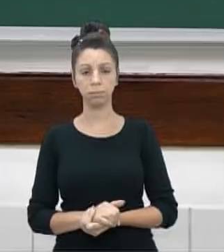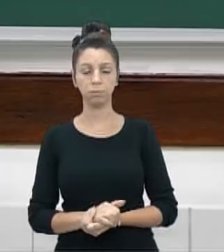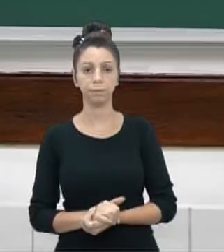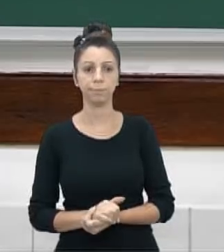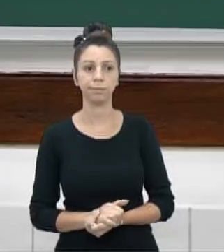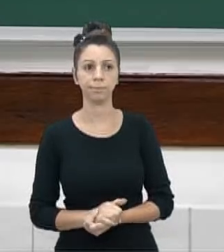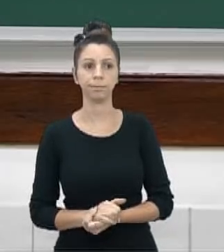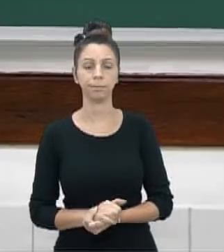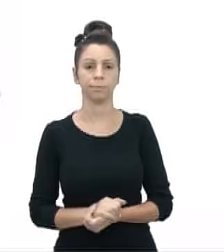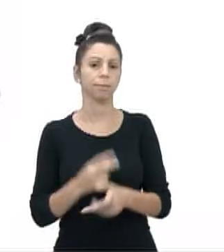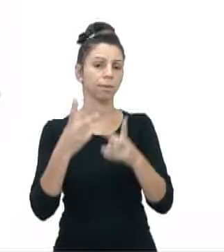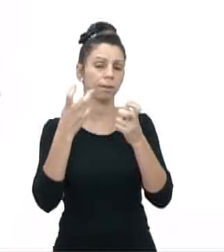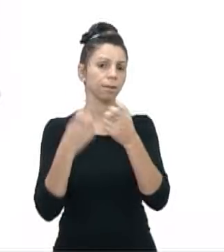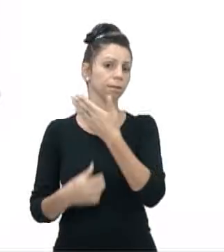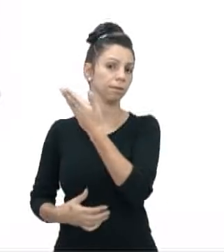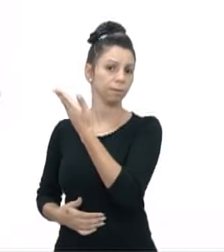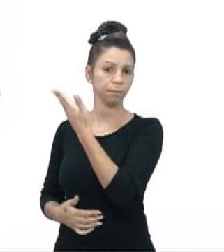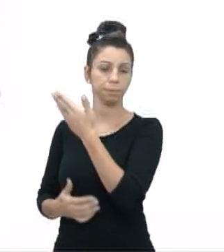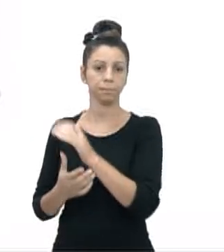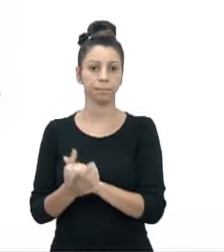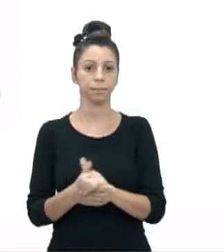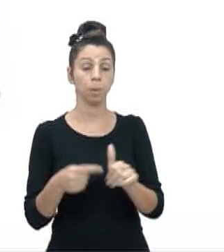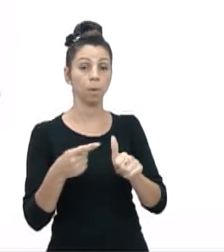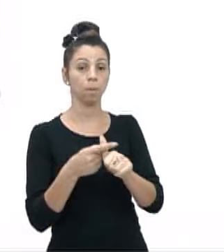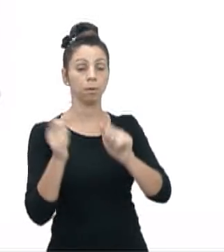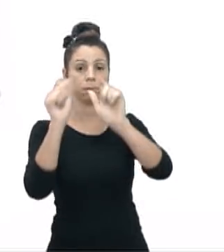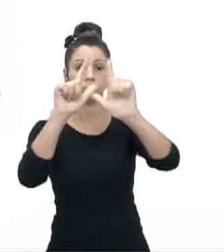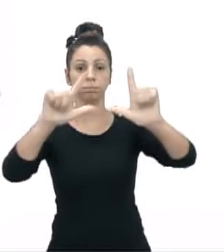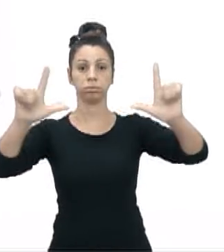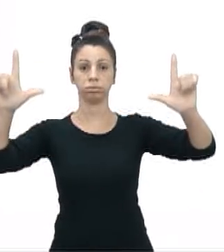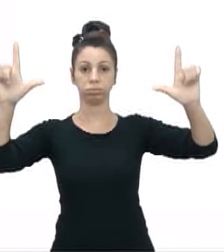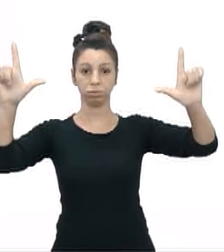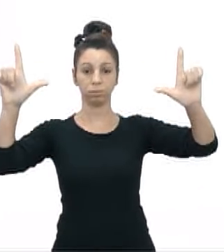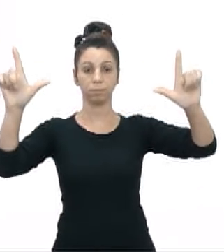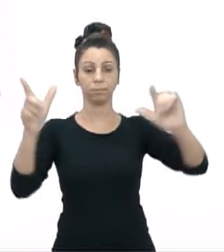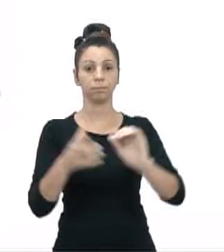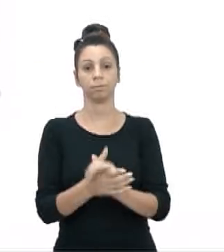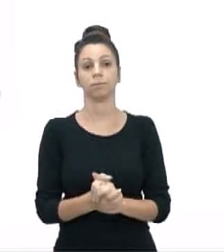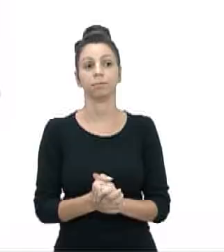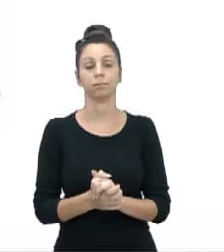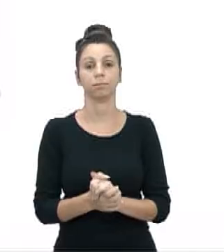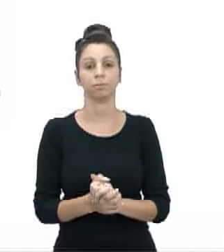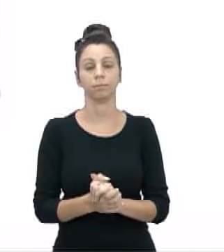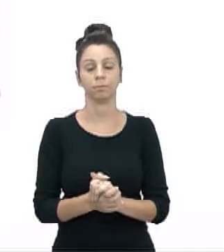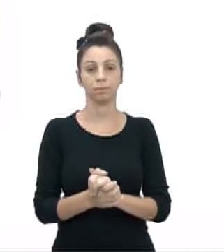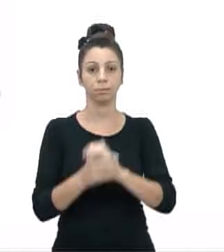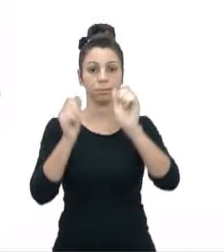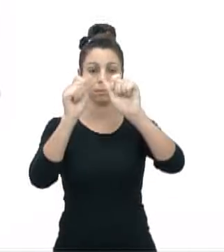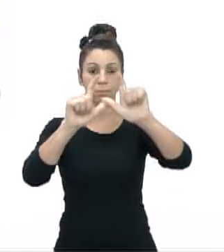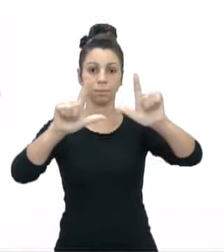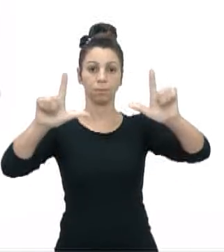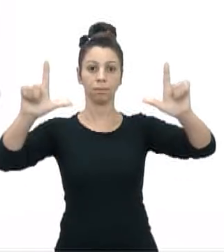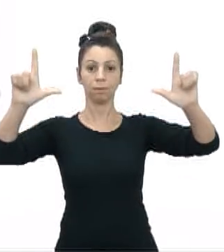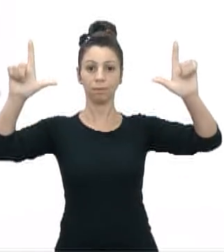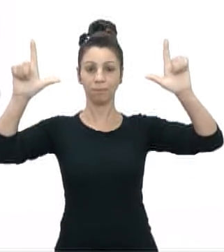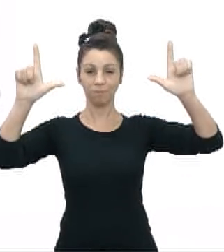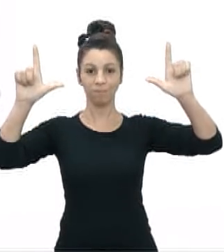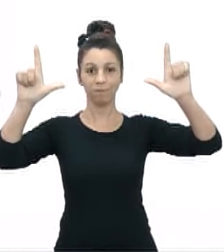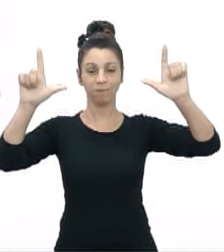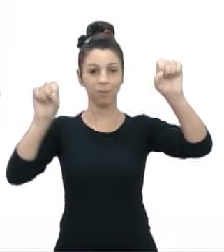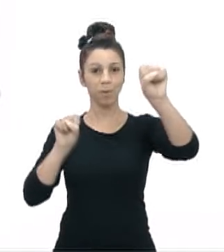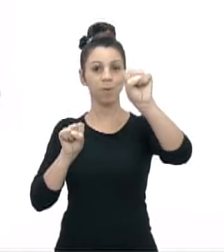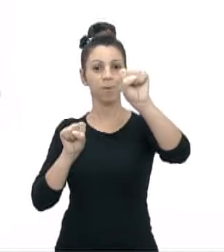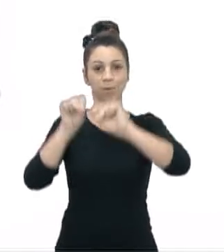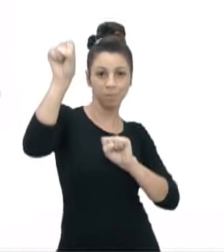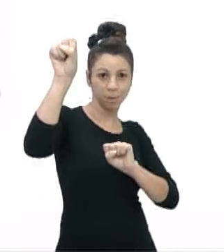Então observem aqui, pessoal, o primeiro folderzinho que eu trouxe para vocês. Né? Nós temos aqui as imagens, né, dos super-heróis aí, bem familiar já